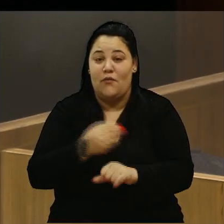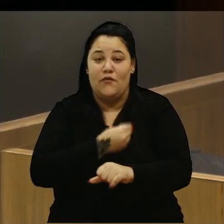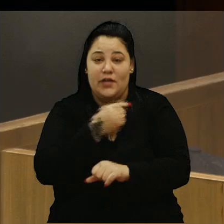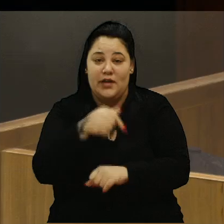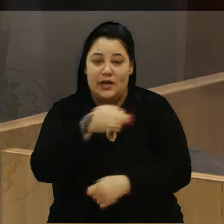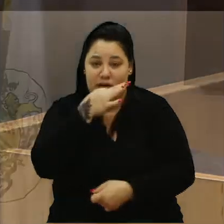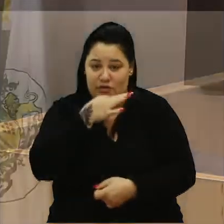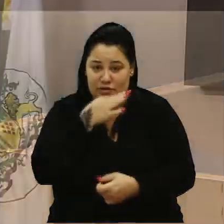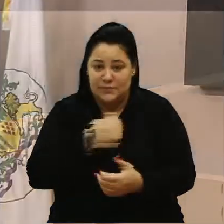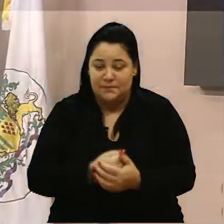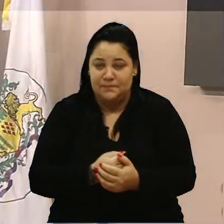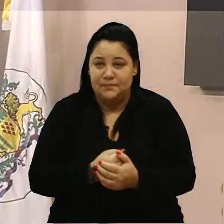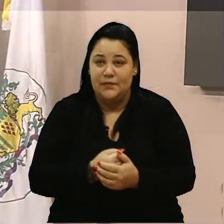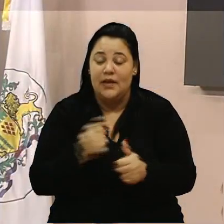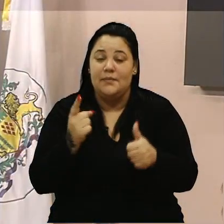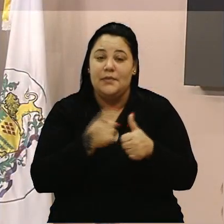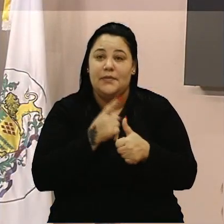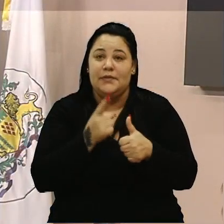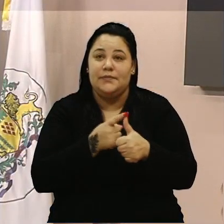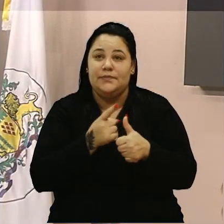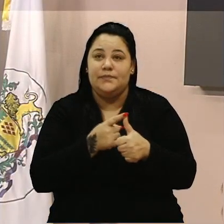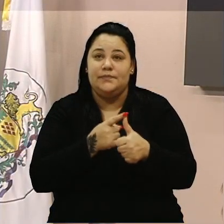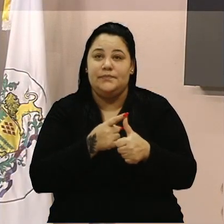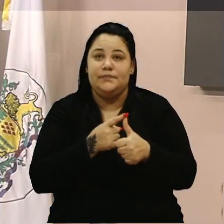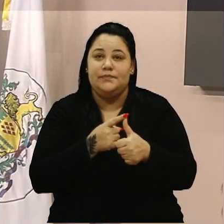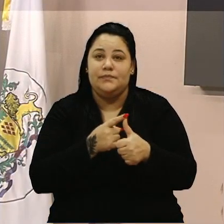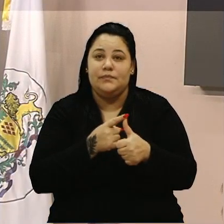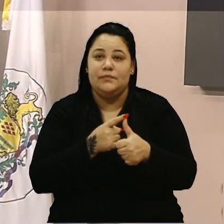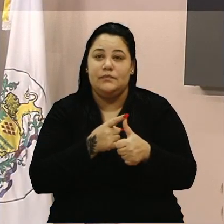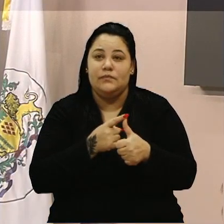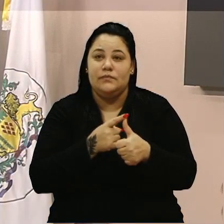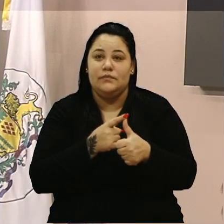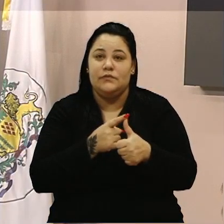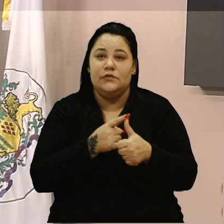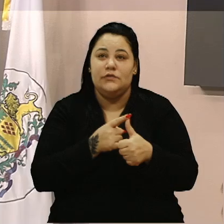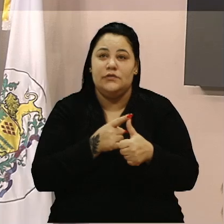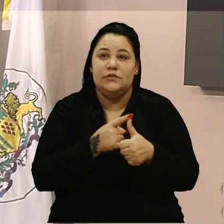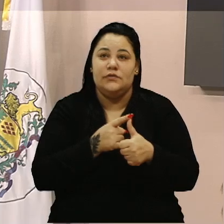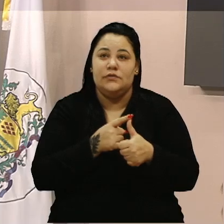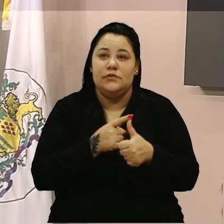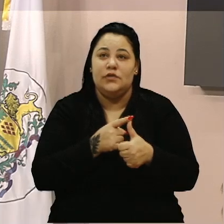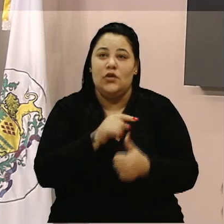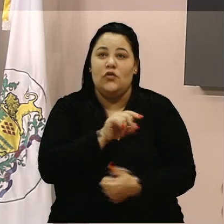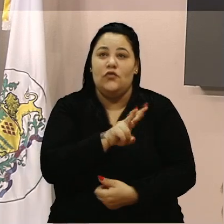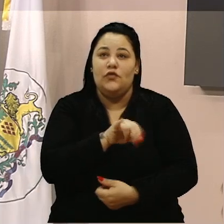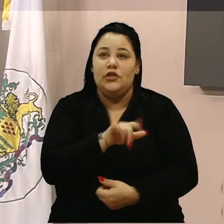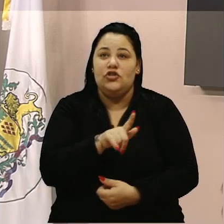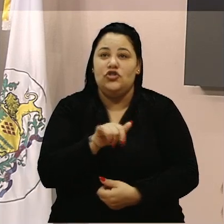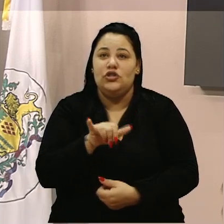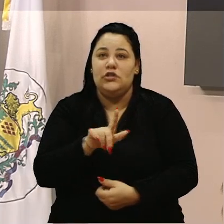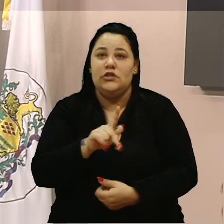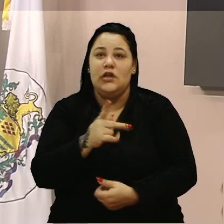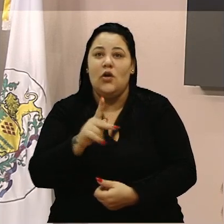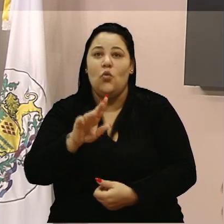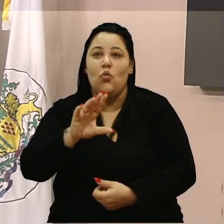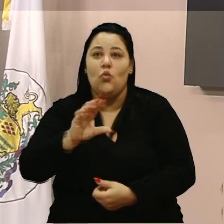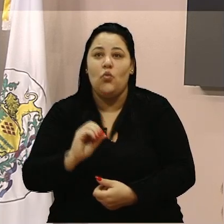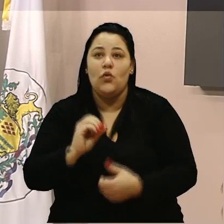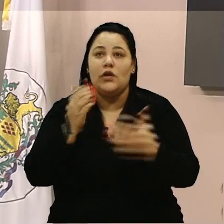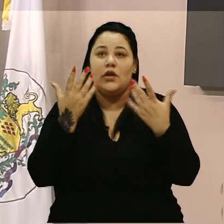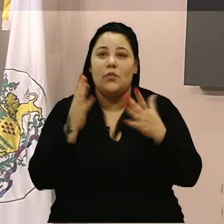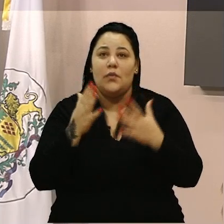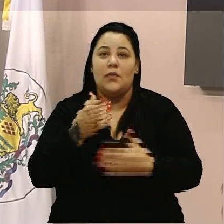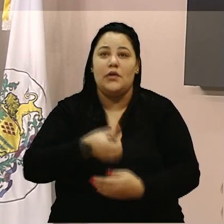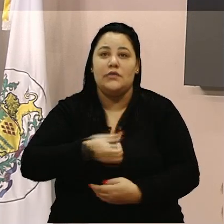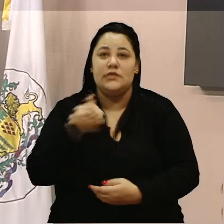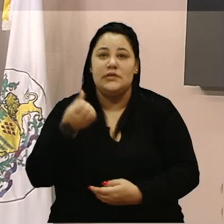Sul. A primeira é o Vigilhão Remanescentes do Monte, que celebra seu 6º